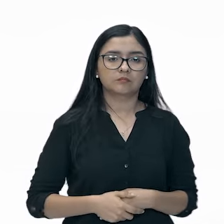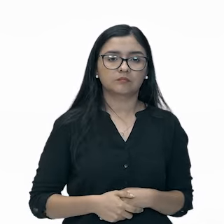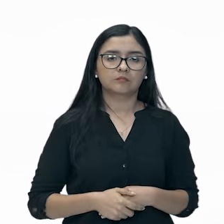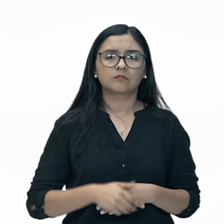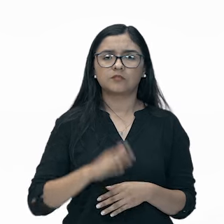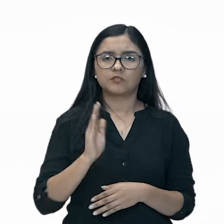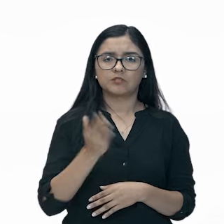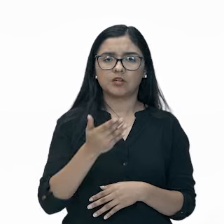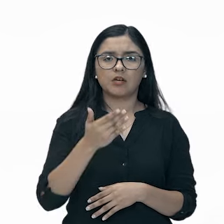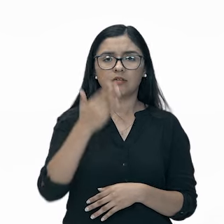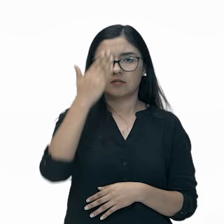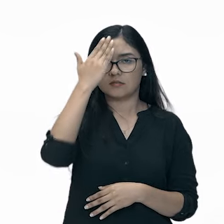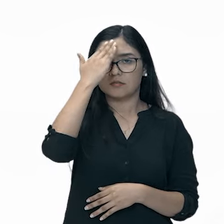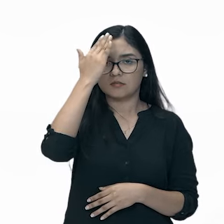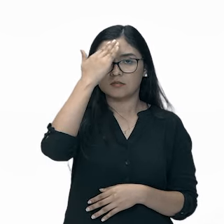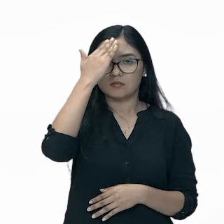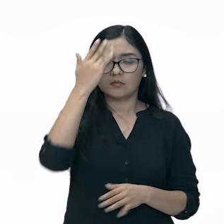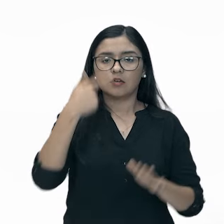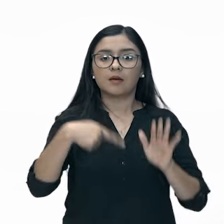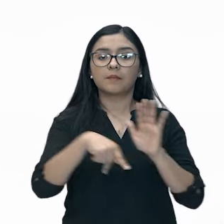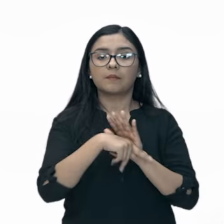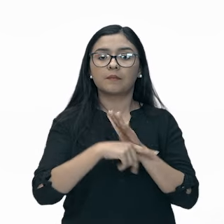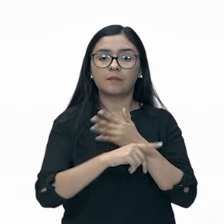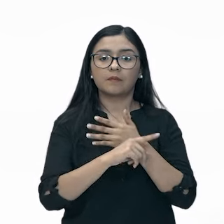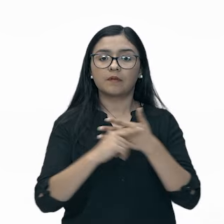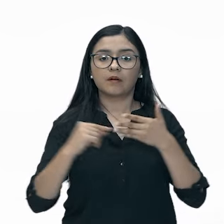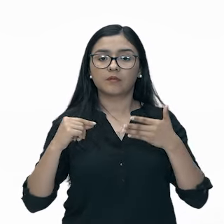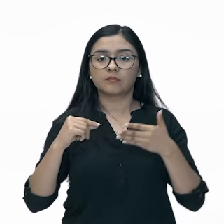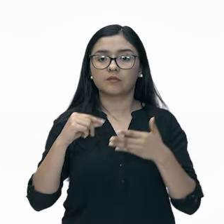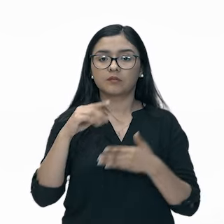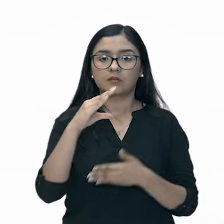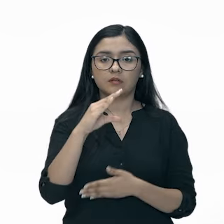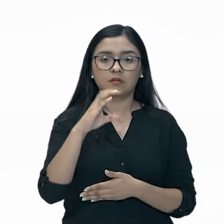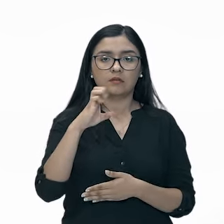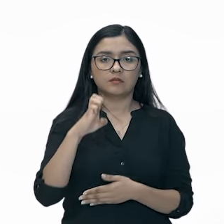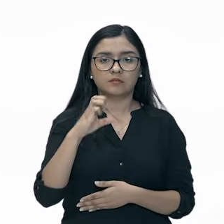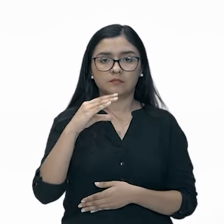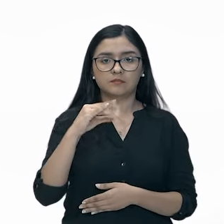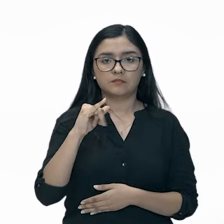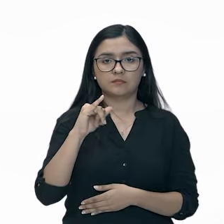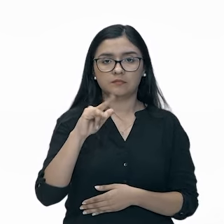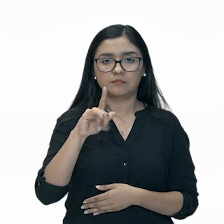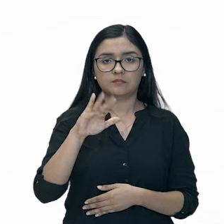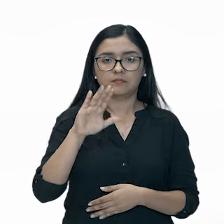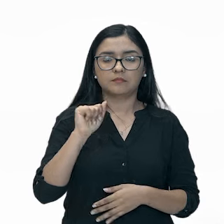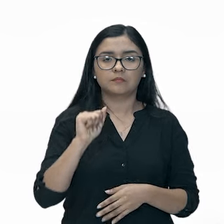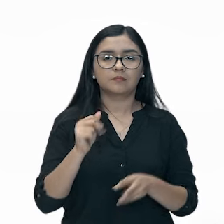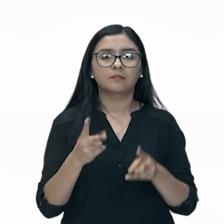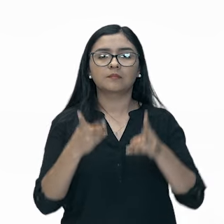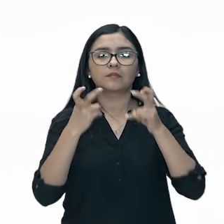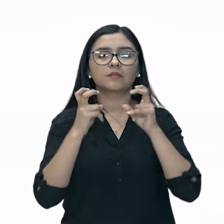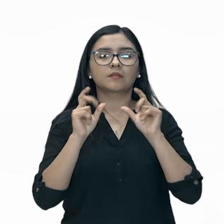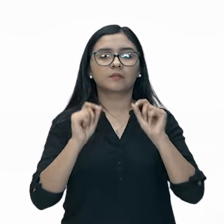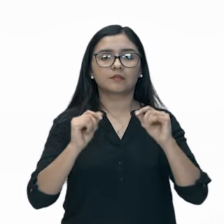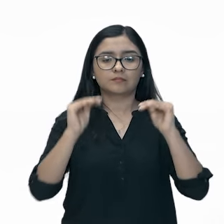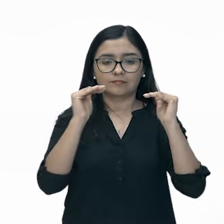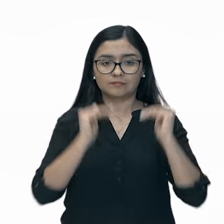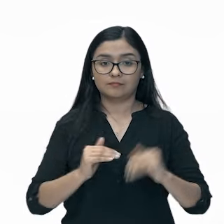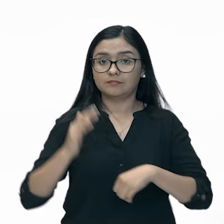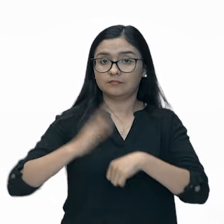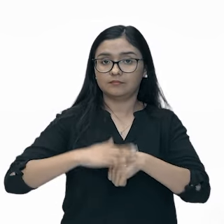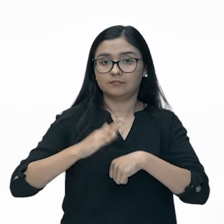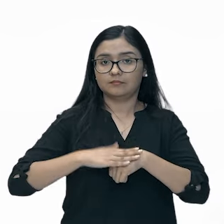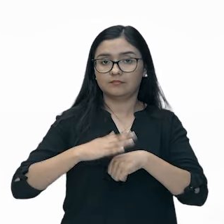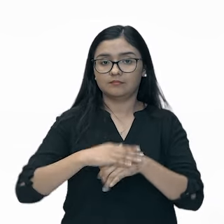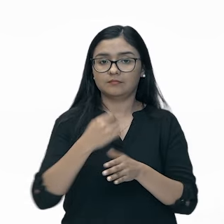já sei que a frase é de Cecília Meireles E aí olha o que eu digo pensamentos de